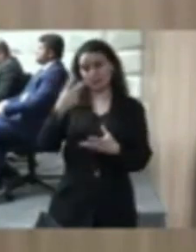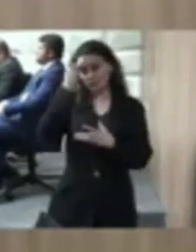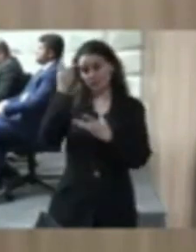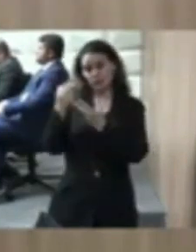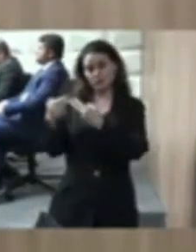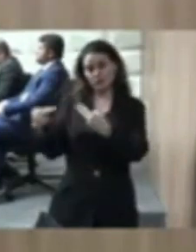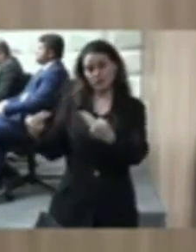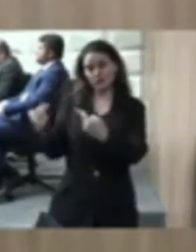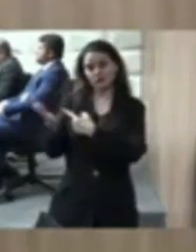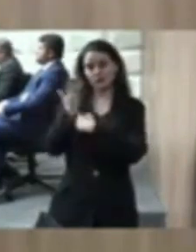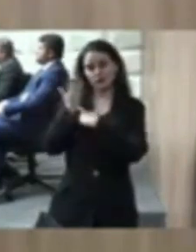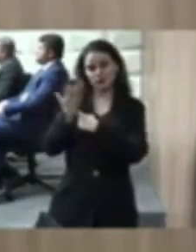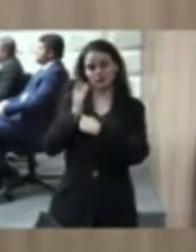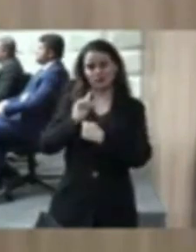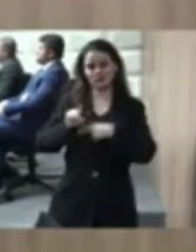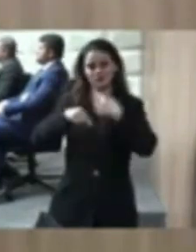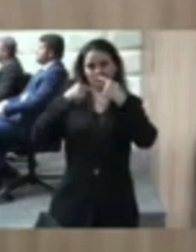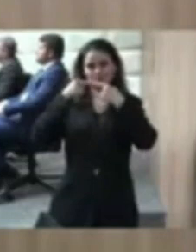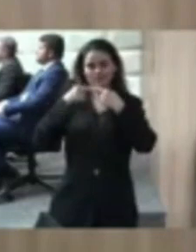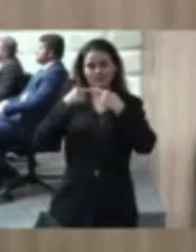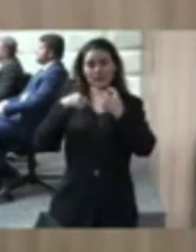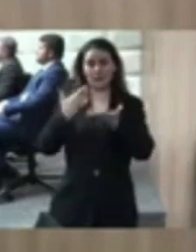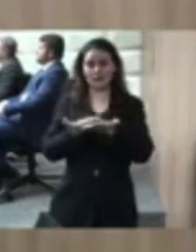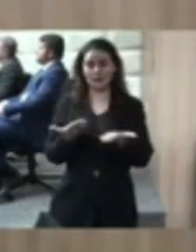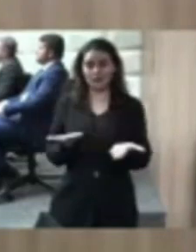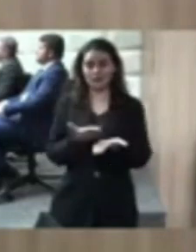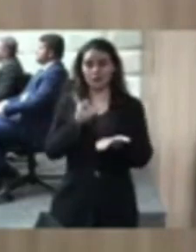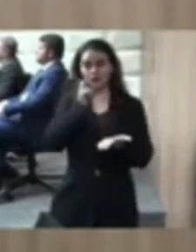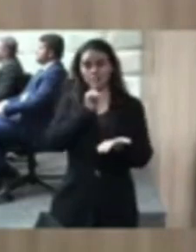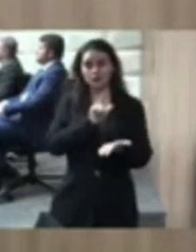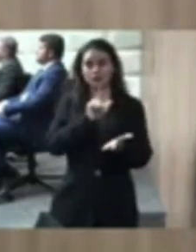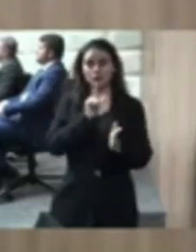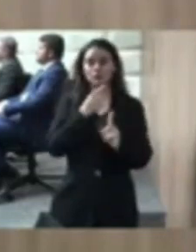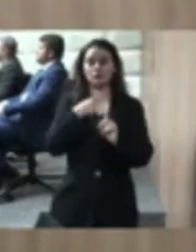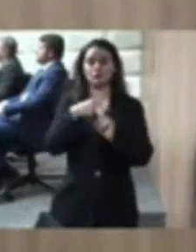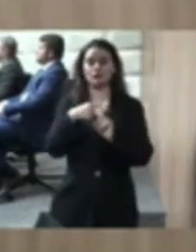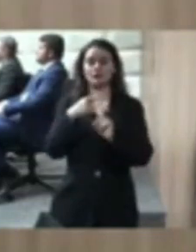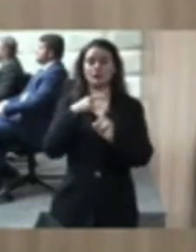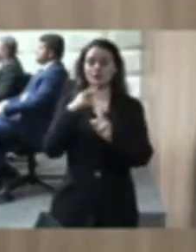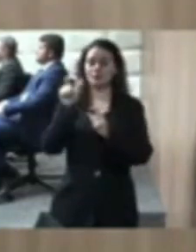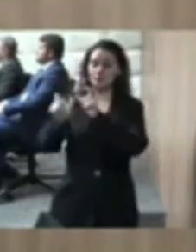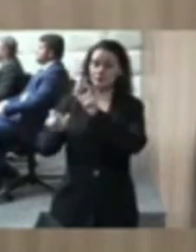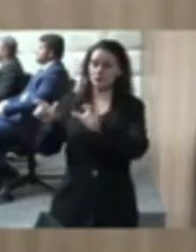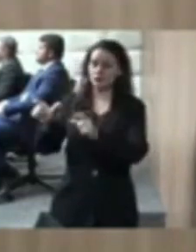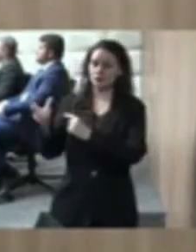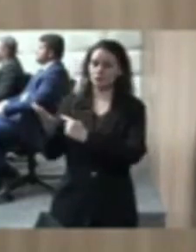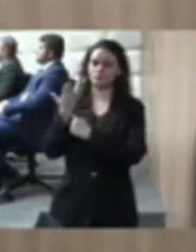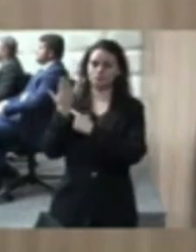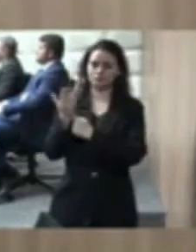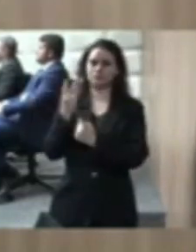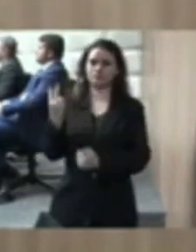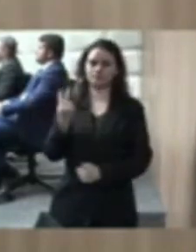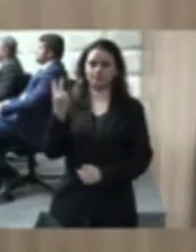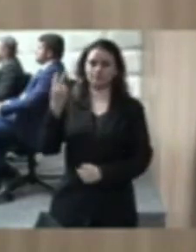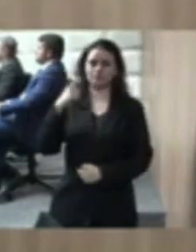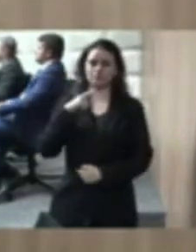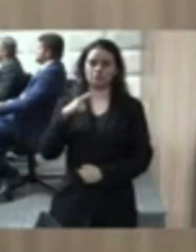meu desenvolvimento. Chegar até este momento só foi possível, pois contei com a ajuda de pessoas valiosas nessa